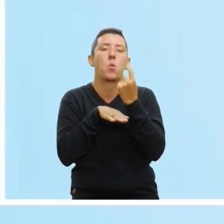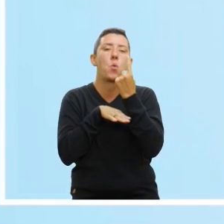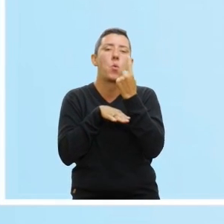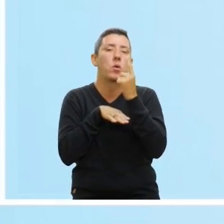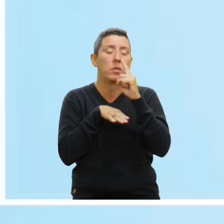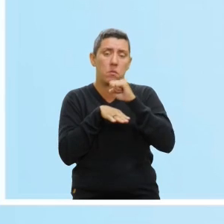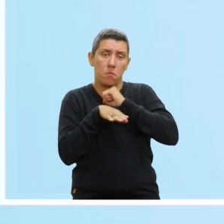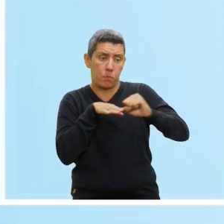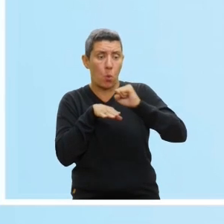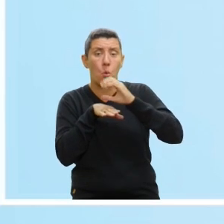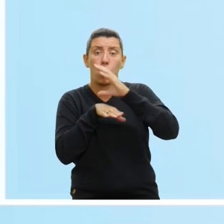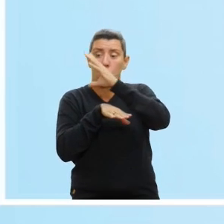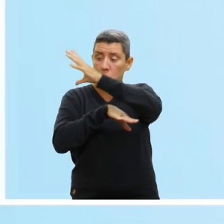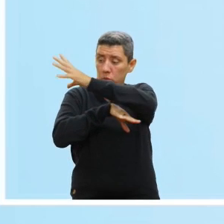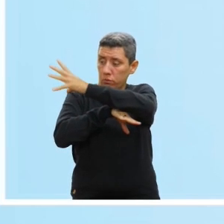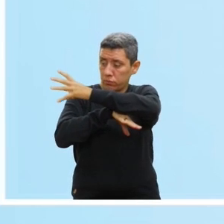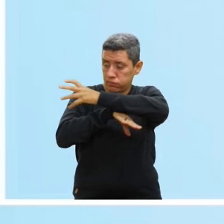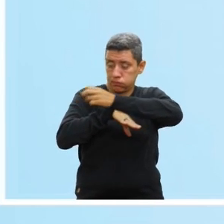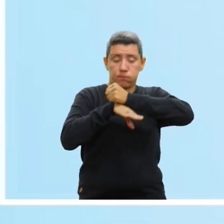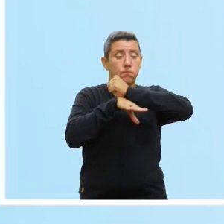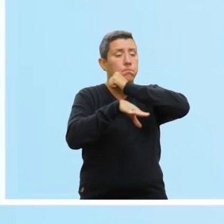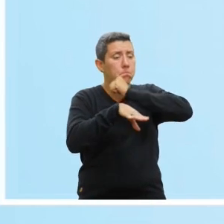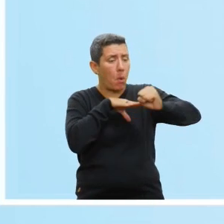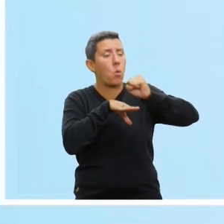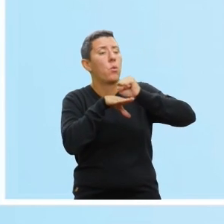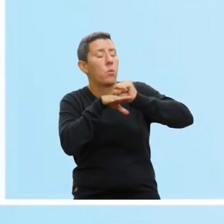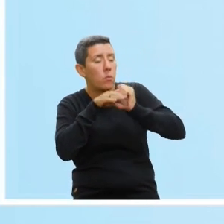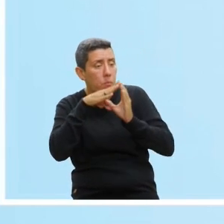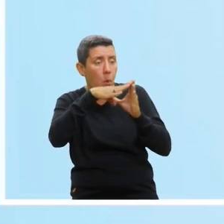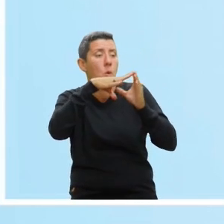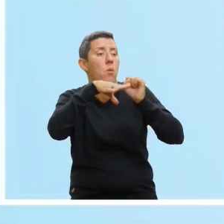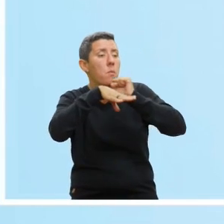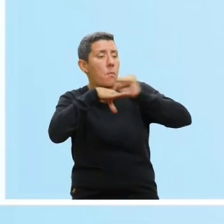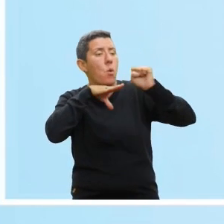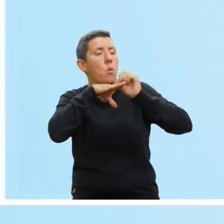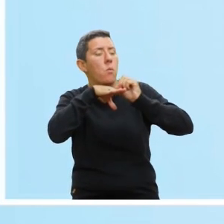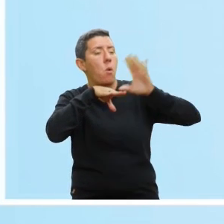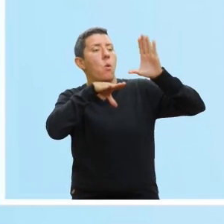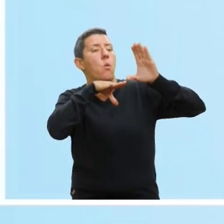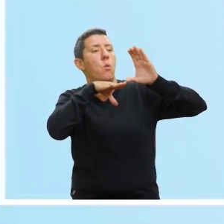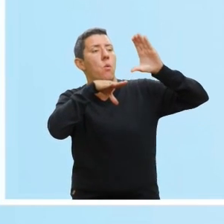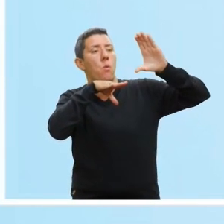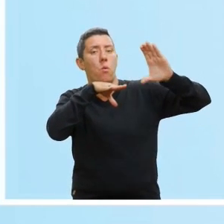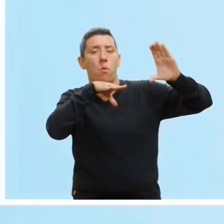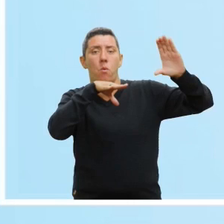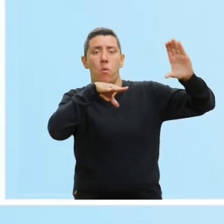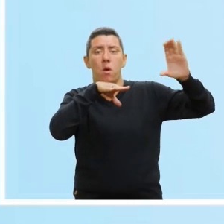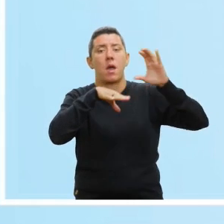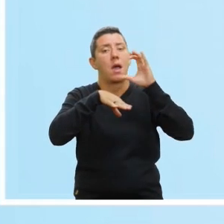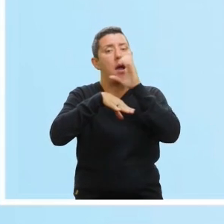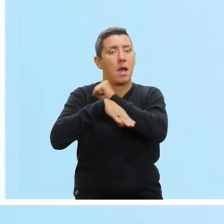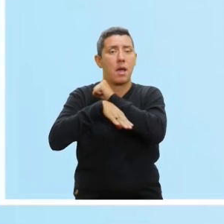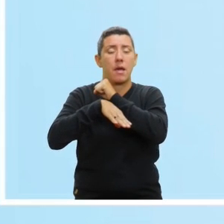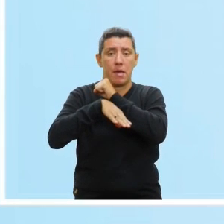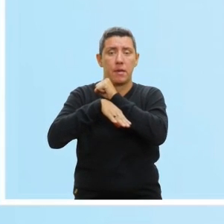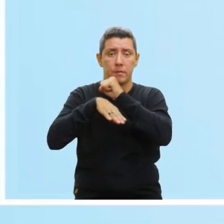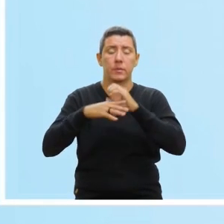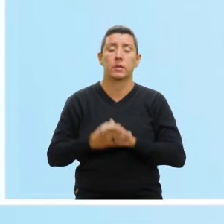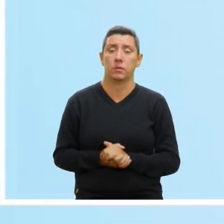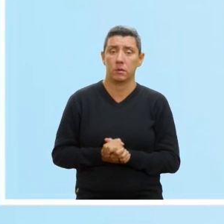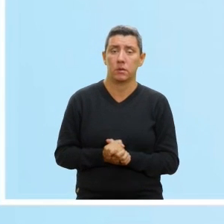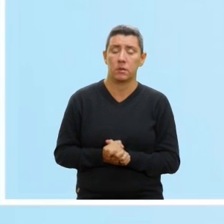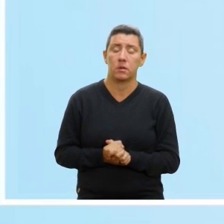MUX, então ele amplifica todo mundo que está passando ali pelo MUX. E aqui embaixo é um desenho similar que mostra